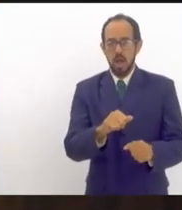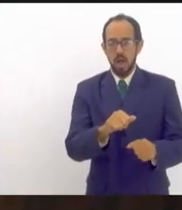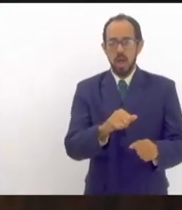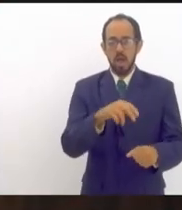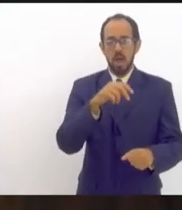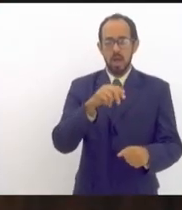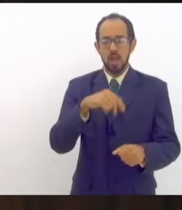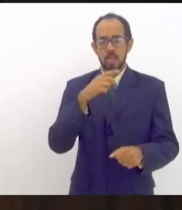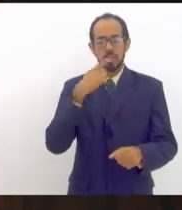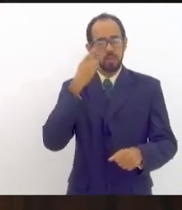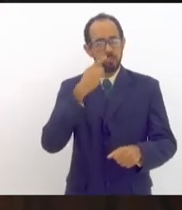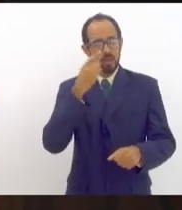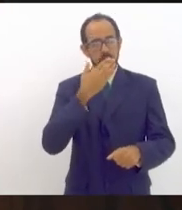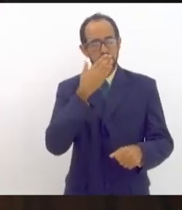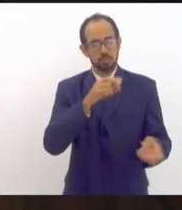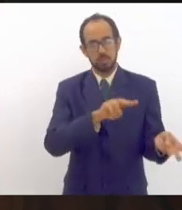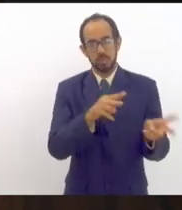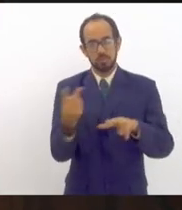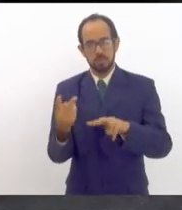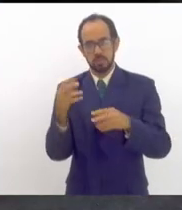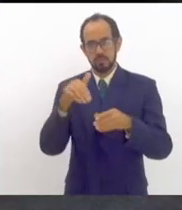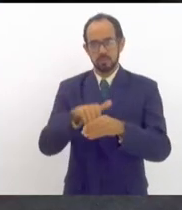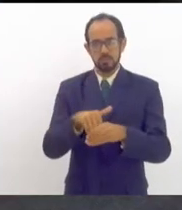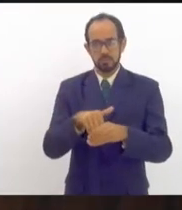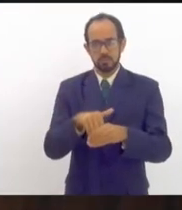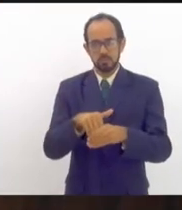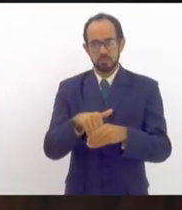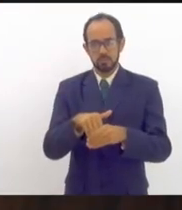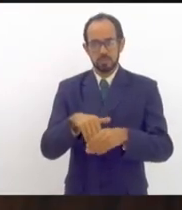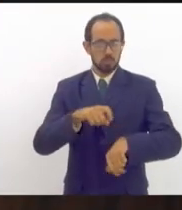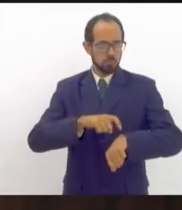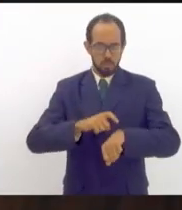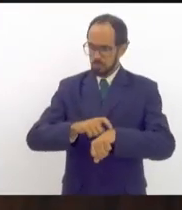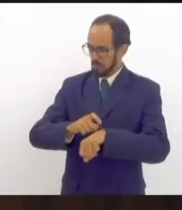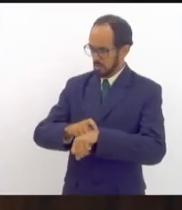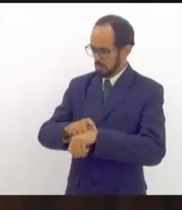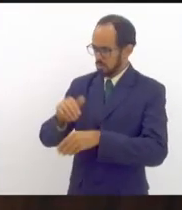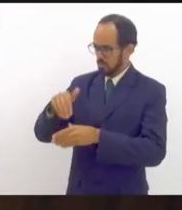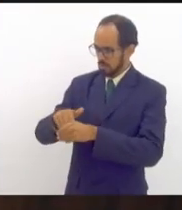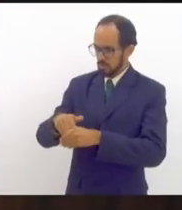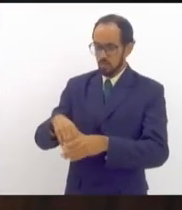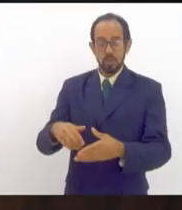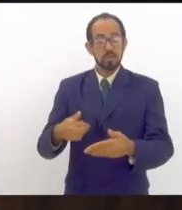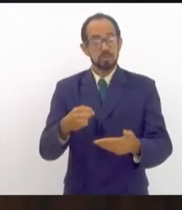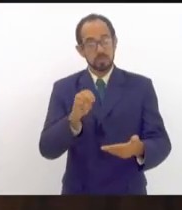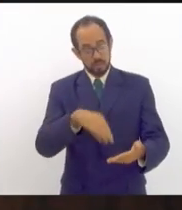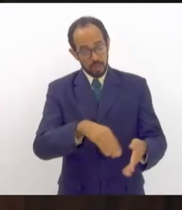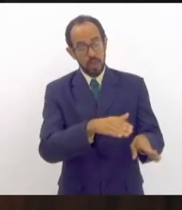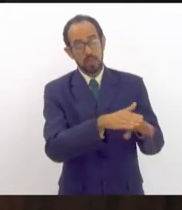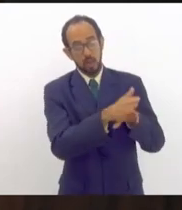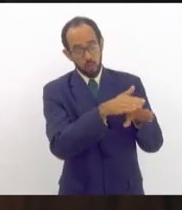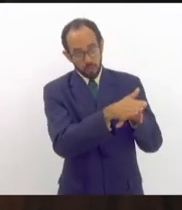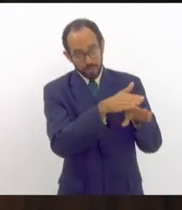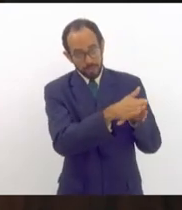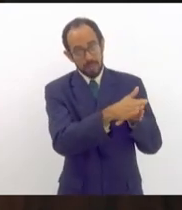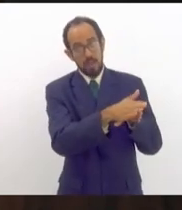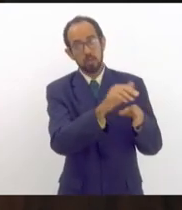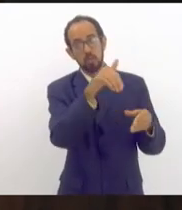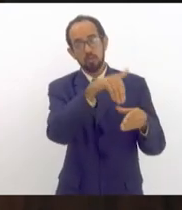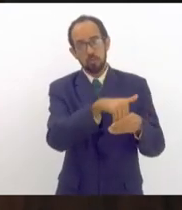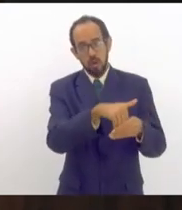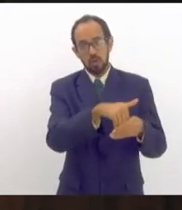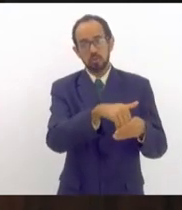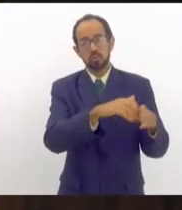voto encaminhamento de voz de votação mas ela está orienta ela está orientando o voto da bancada e aí